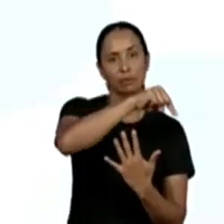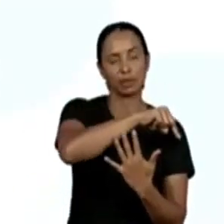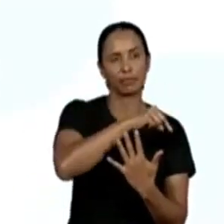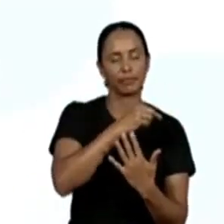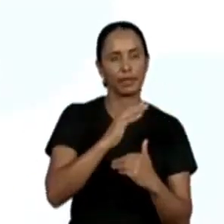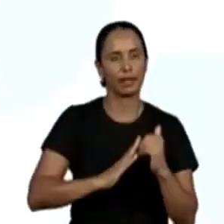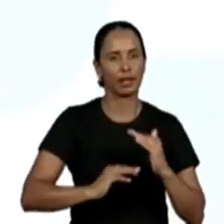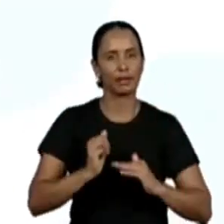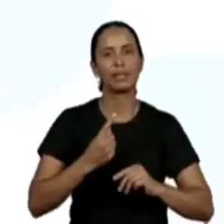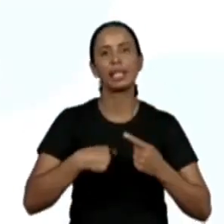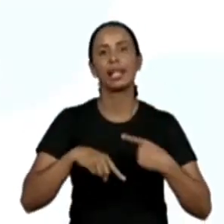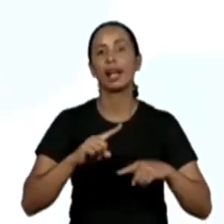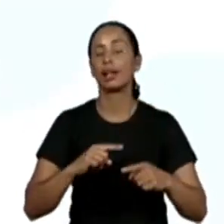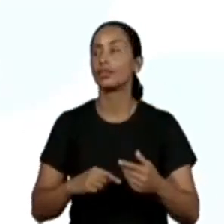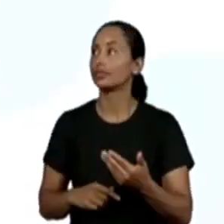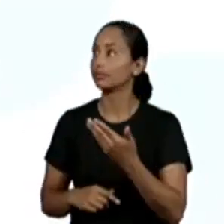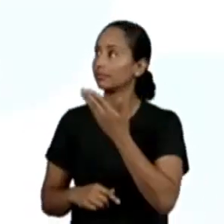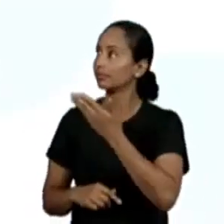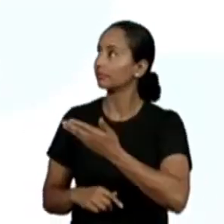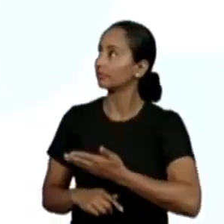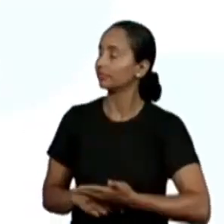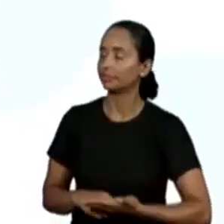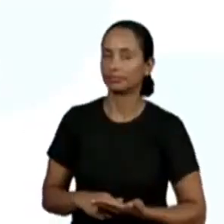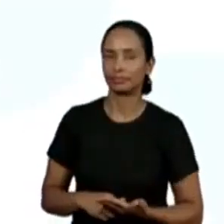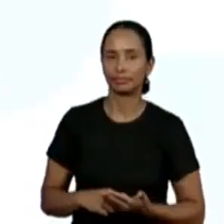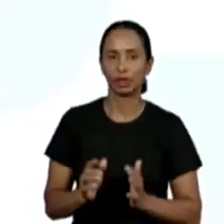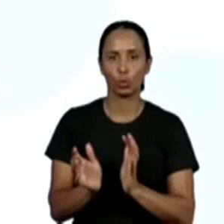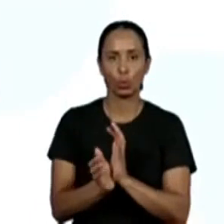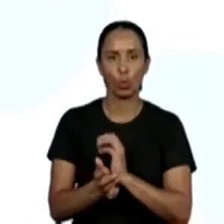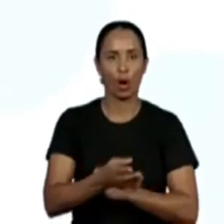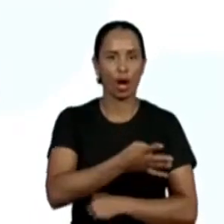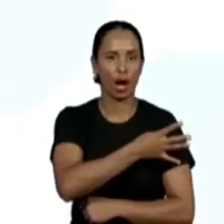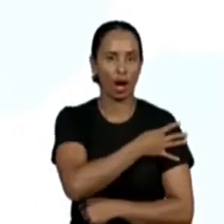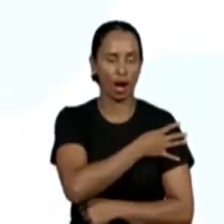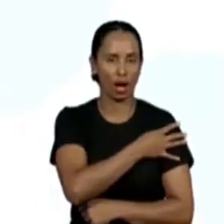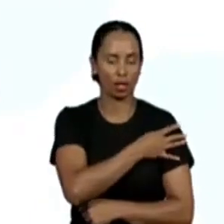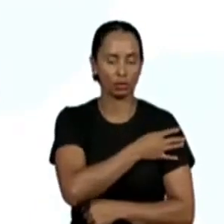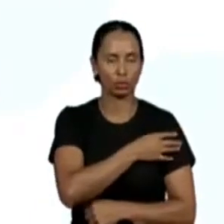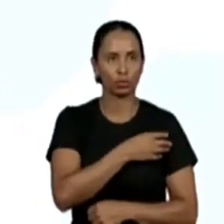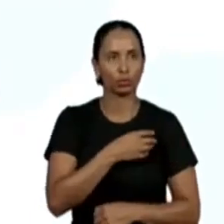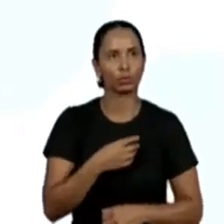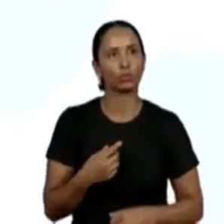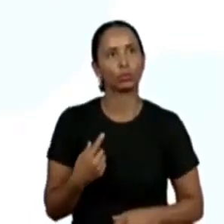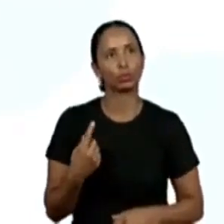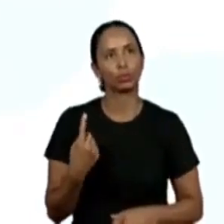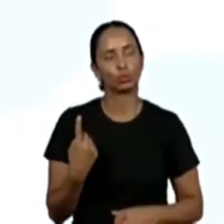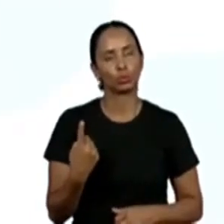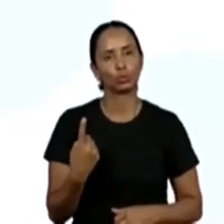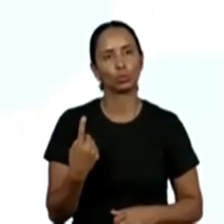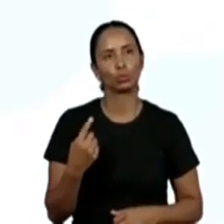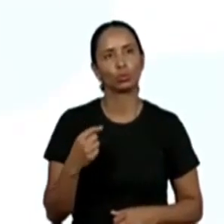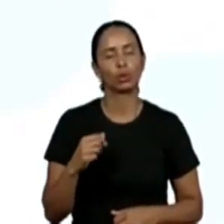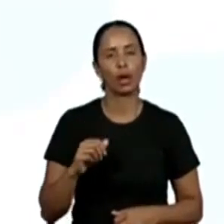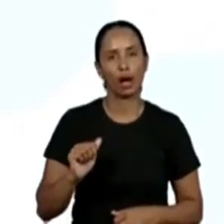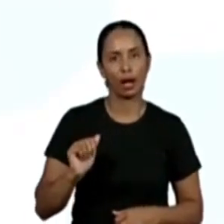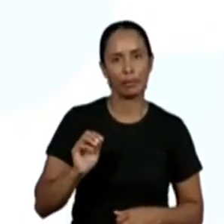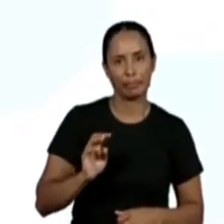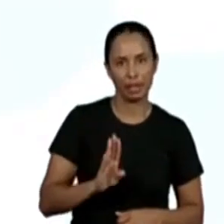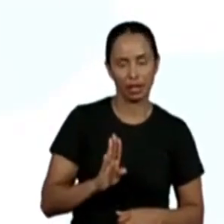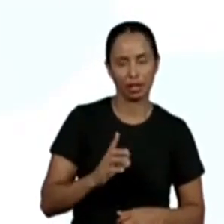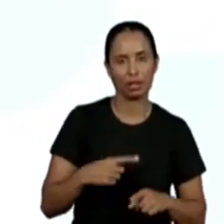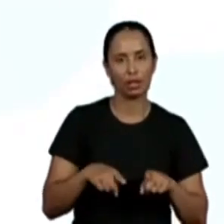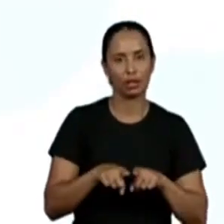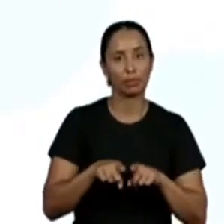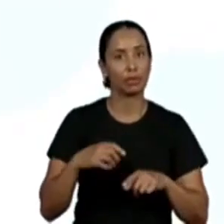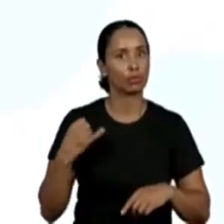nós trabalhamos. A habilidade do quarto ano 1, 1A e 1B. E, não menos importante,